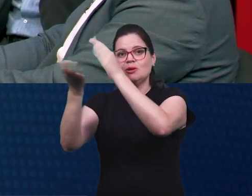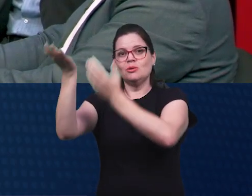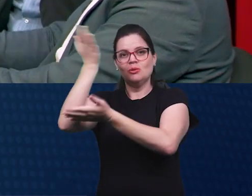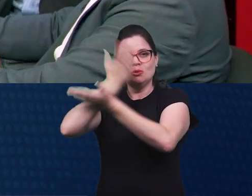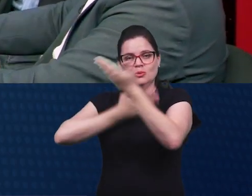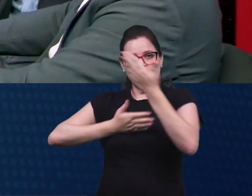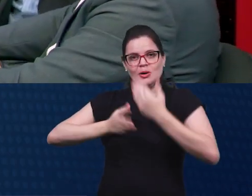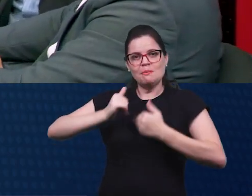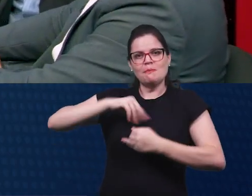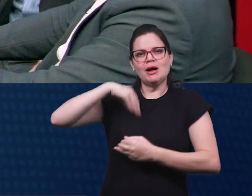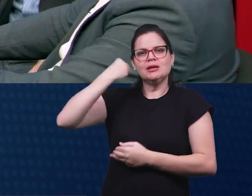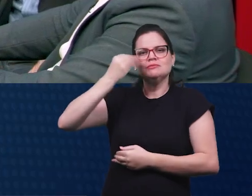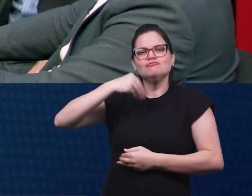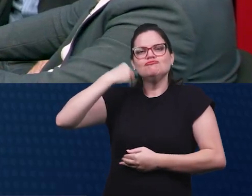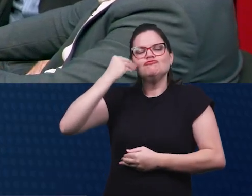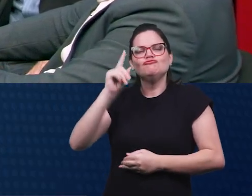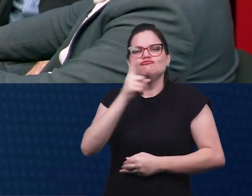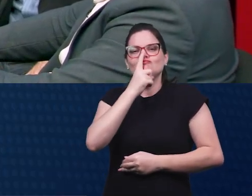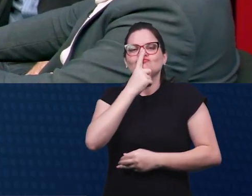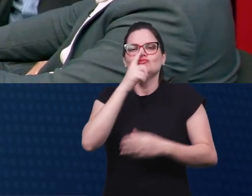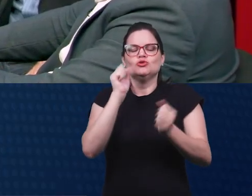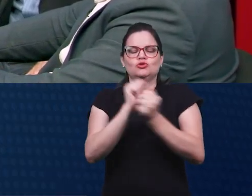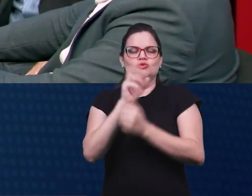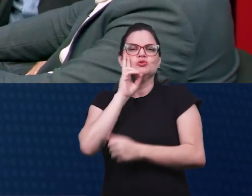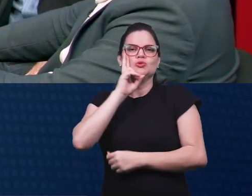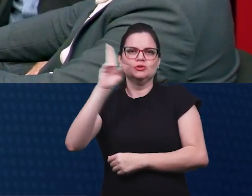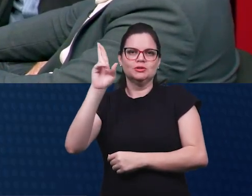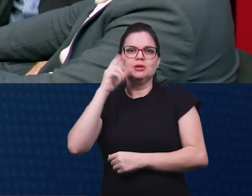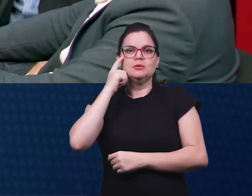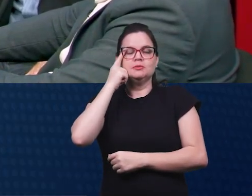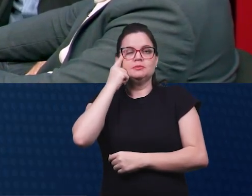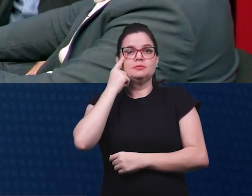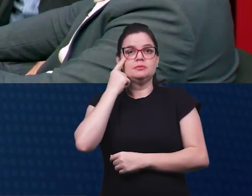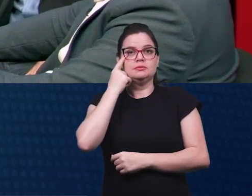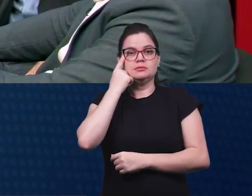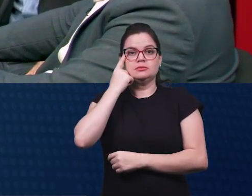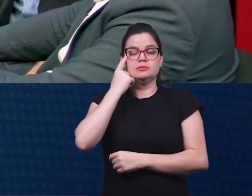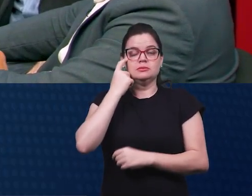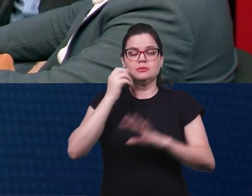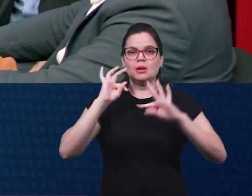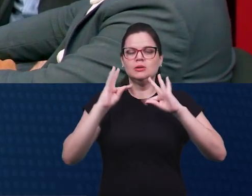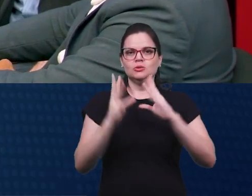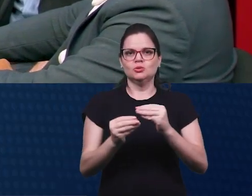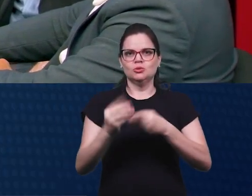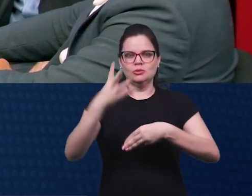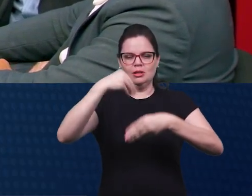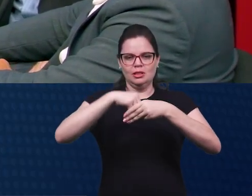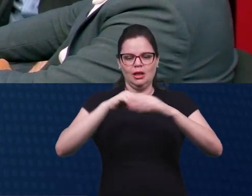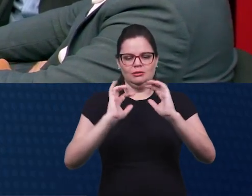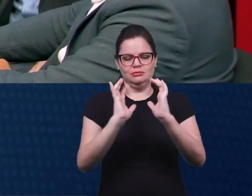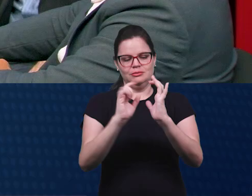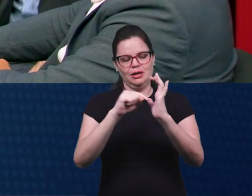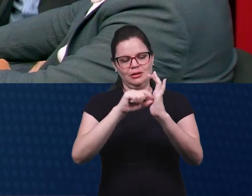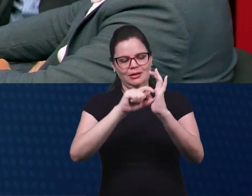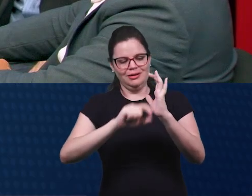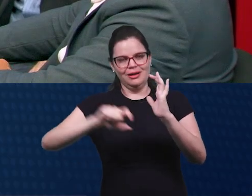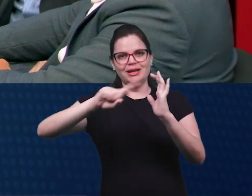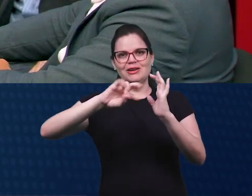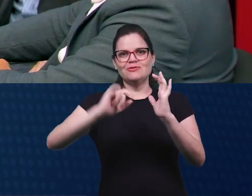vamos usufruir das experiências que ele pode nos trazer, né? Tudo isso produzido nessa região do cérebro aí, que